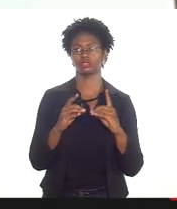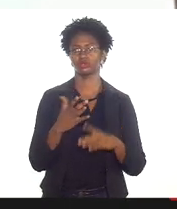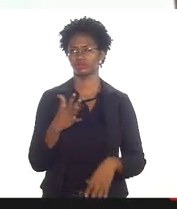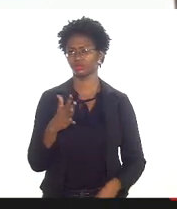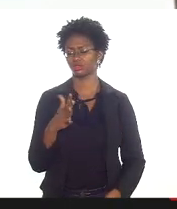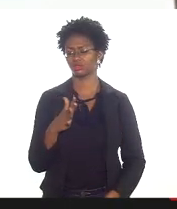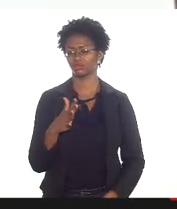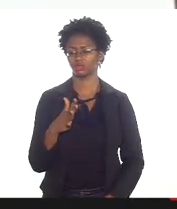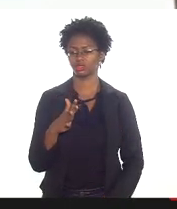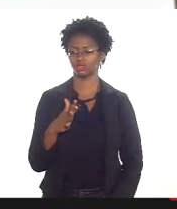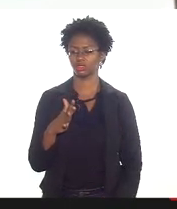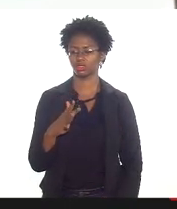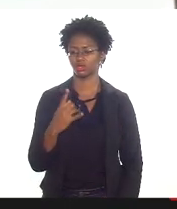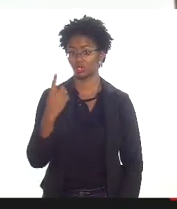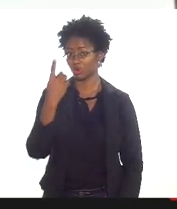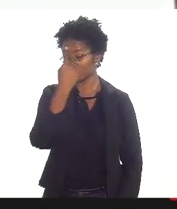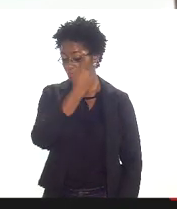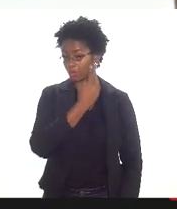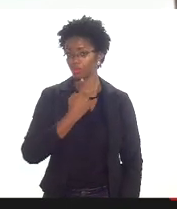aproximadamente